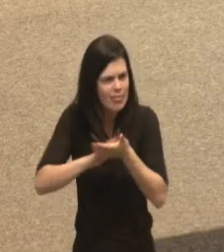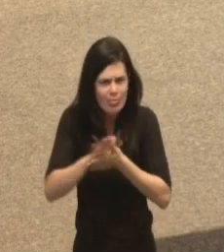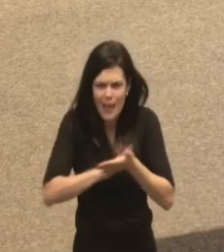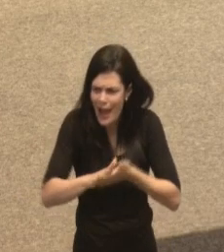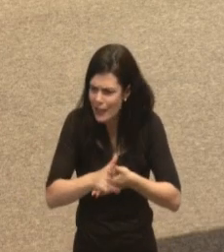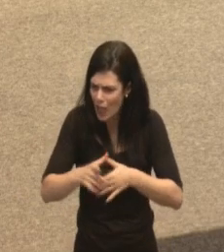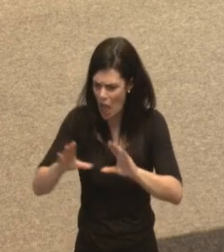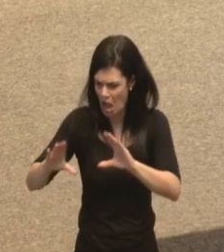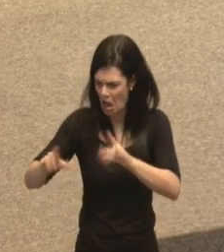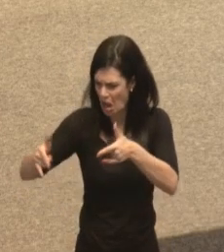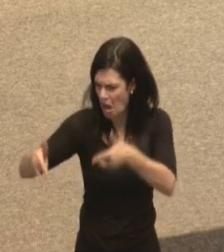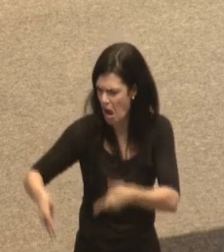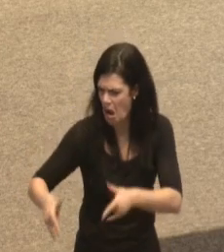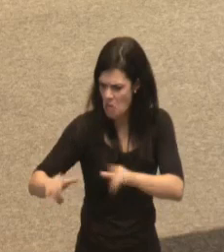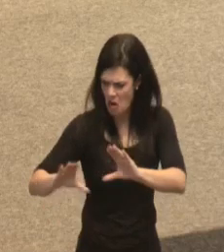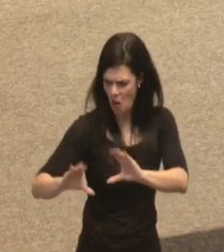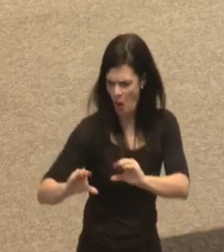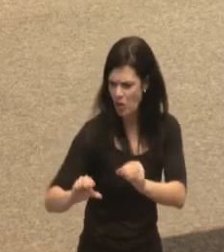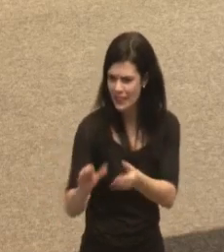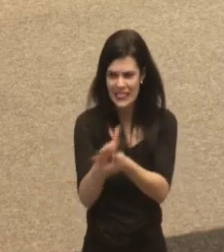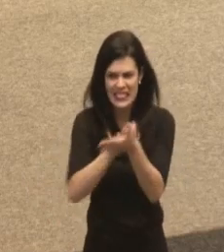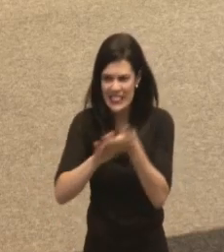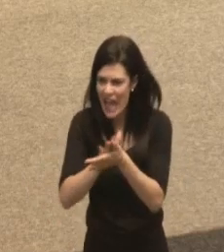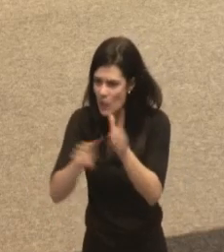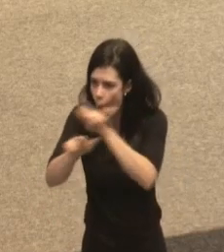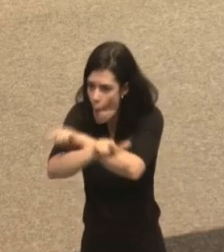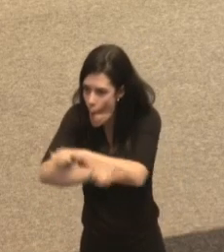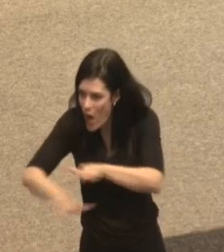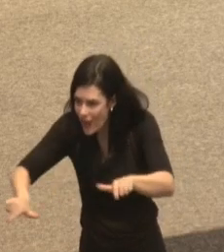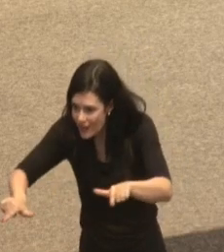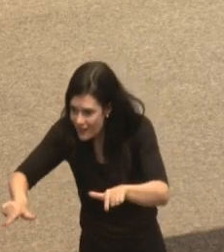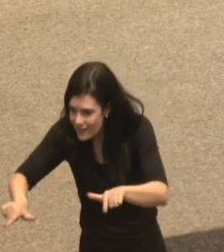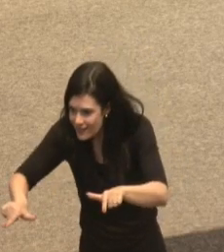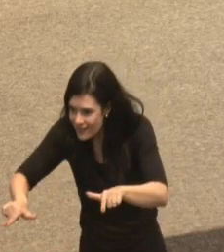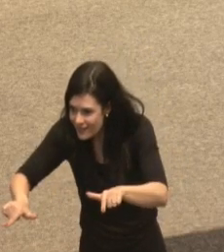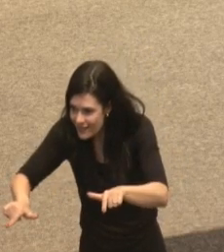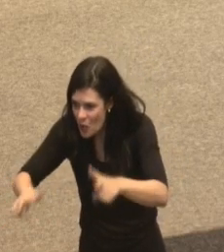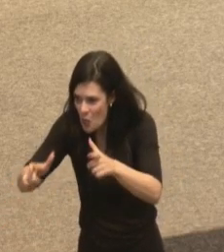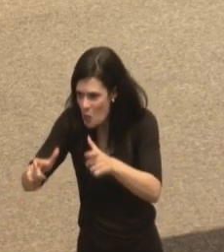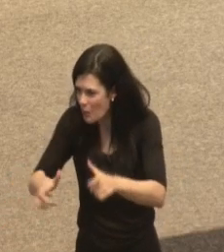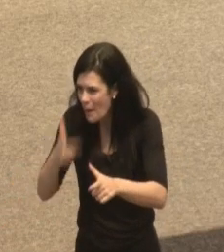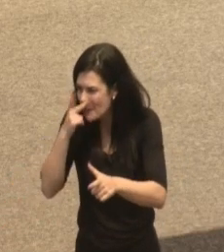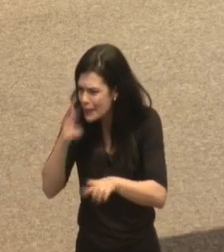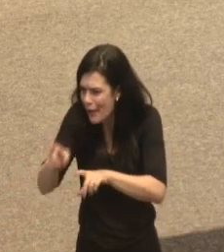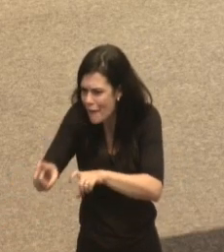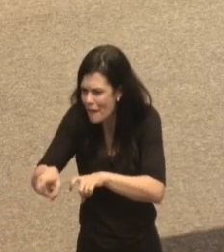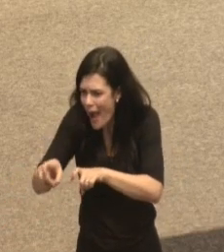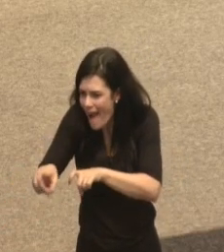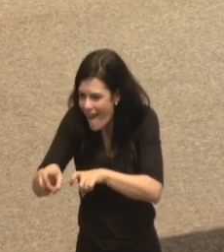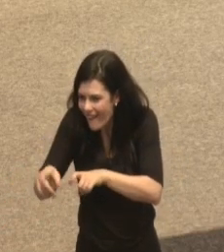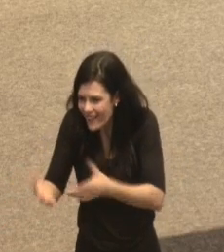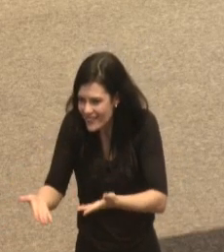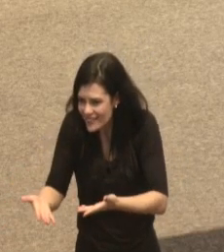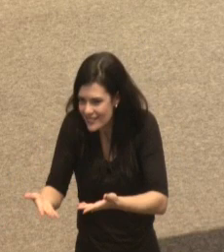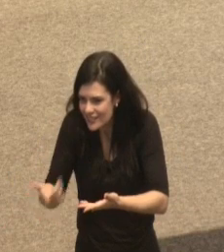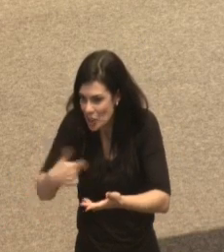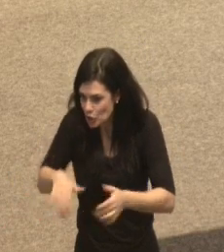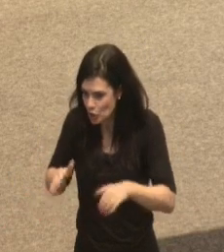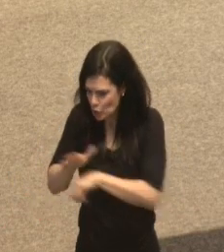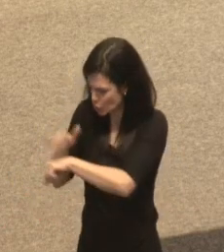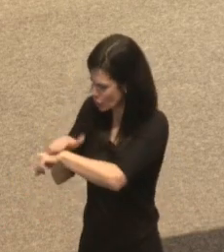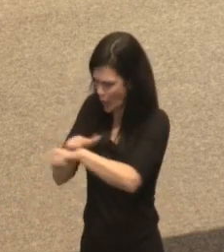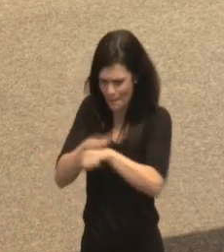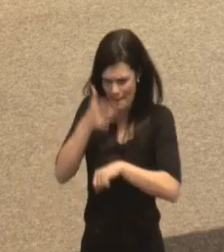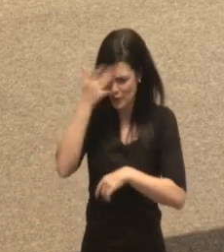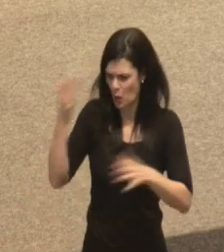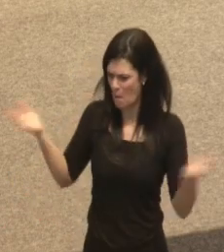tinha uma cama. E nós mobilizamos o povo de Deus. Gravei um vídeo, e aí que entra o programa de